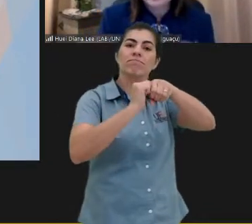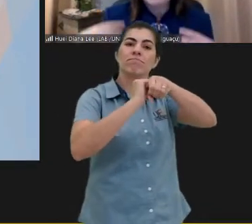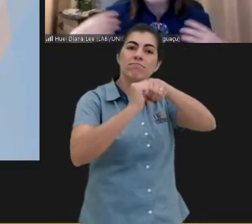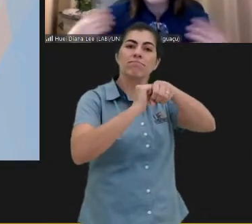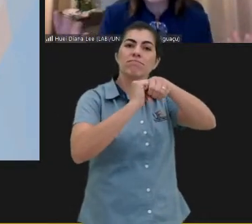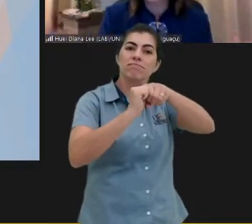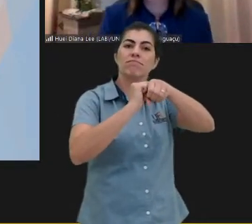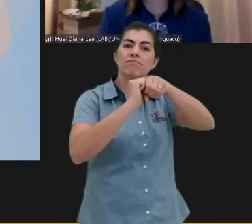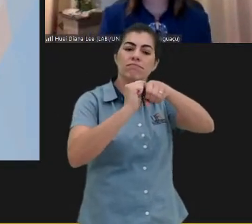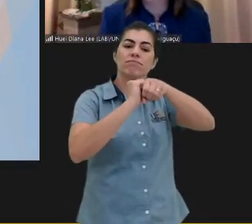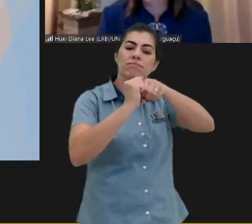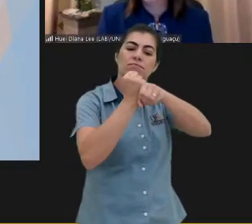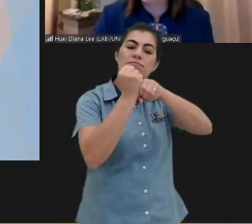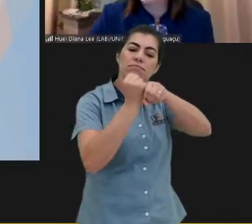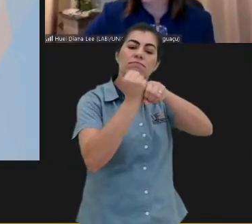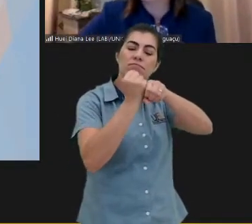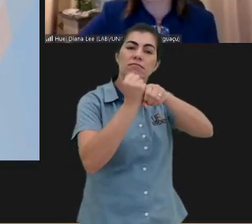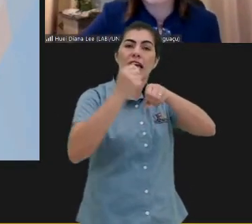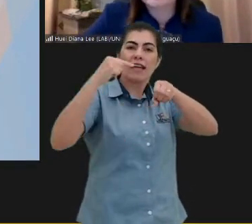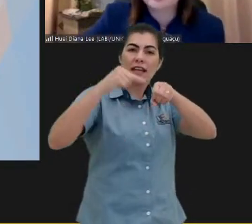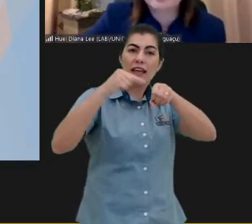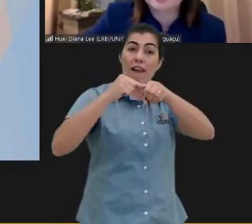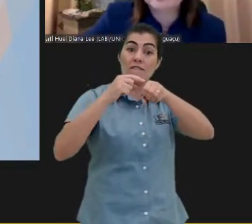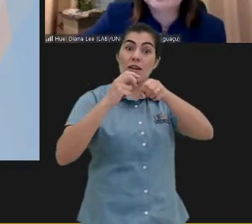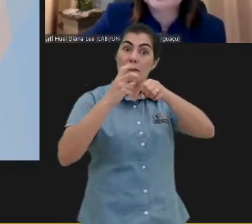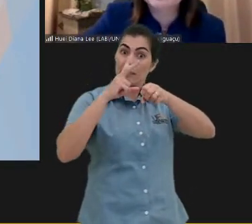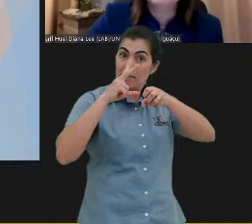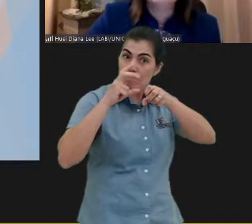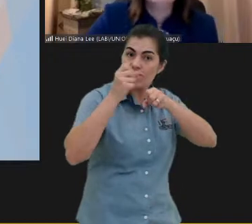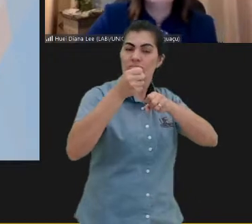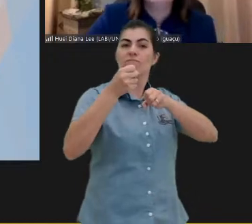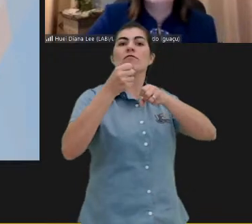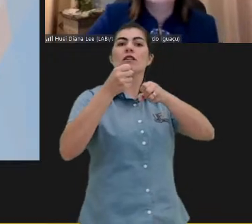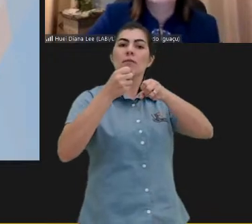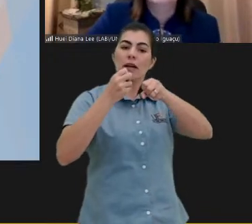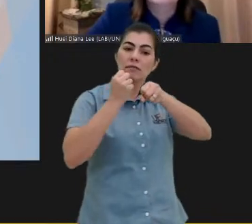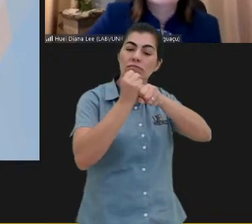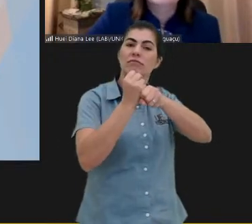prótese mais resistente e ela pode ficar mais tempo.